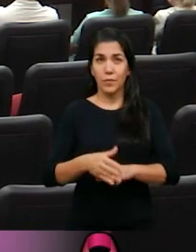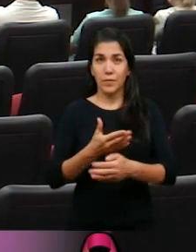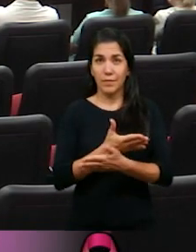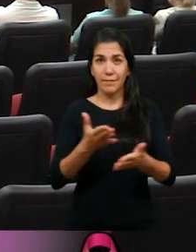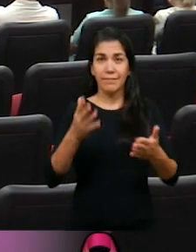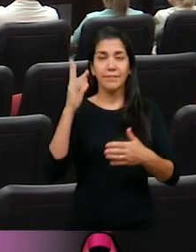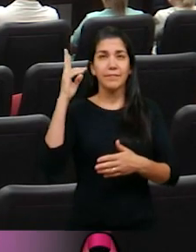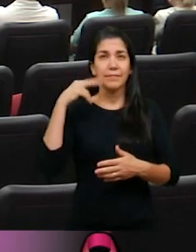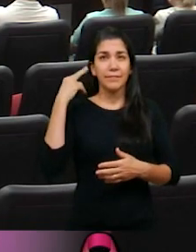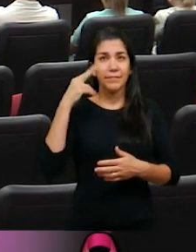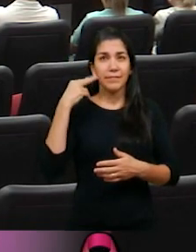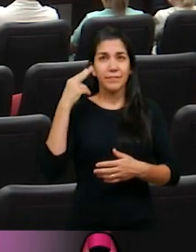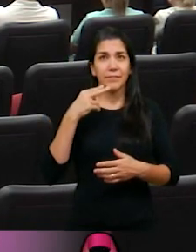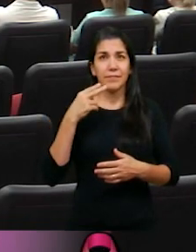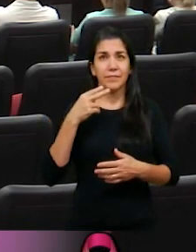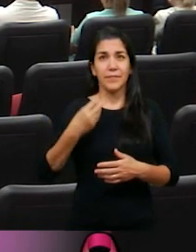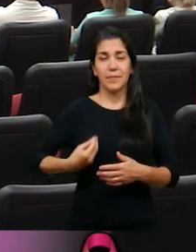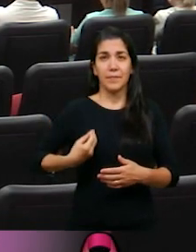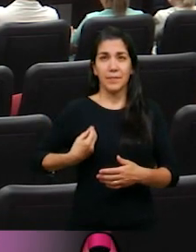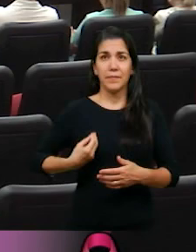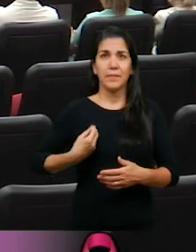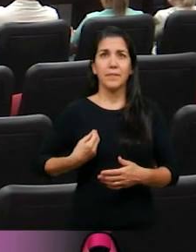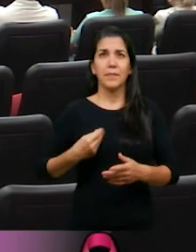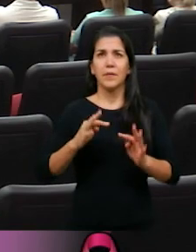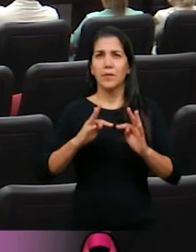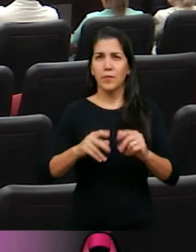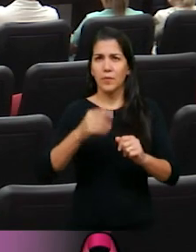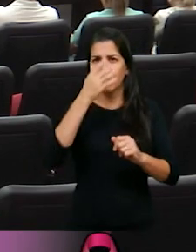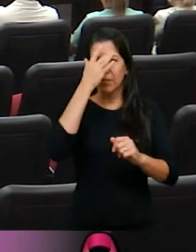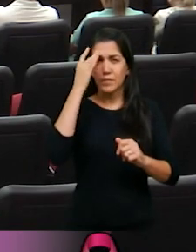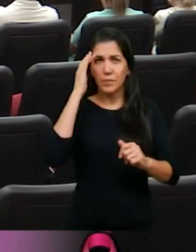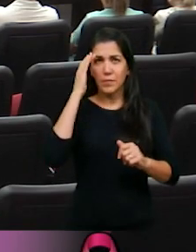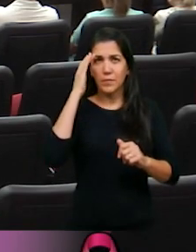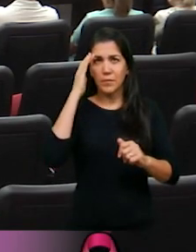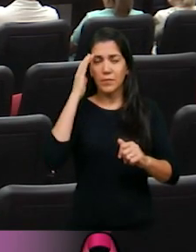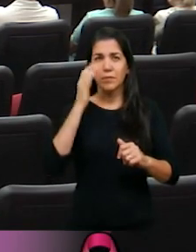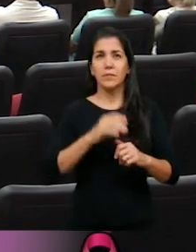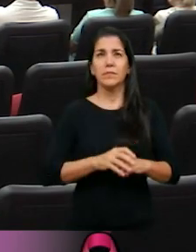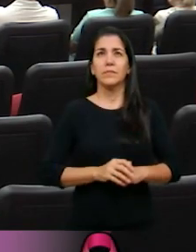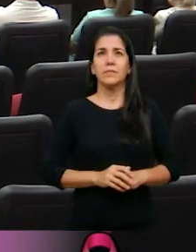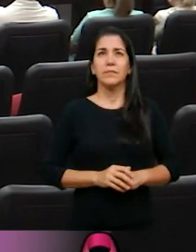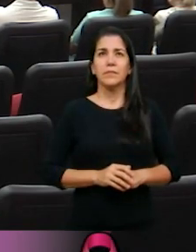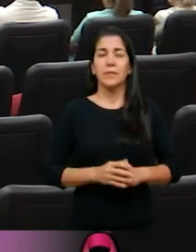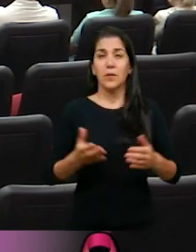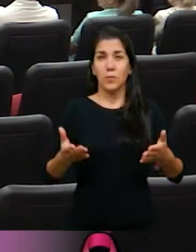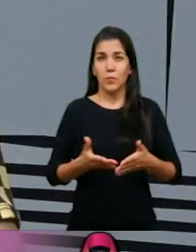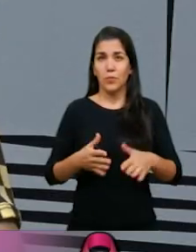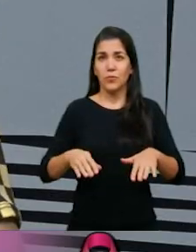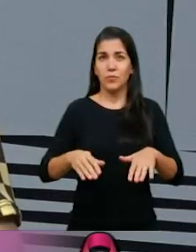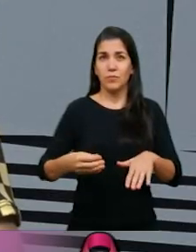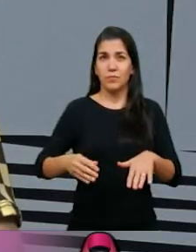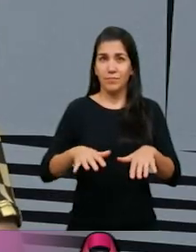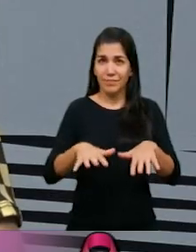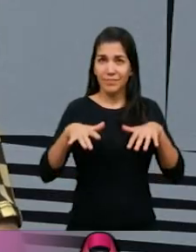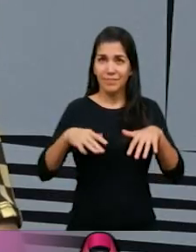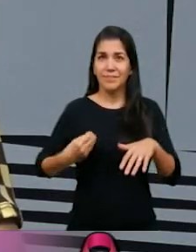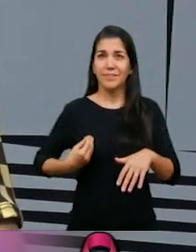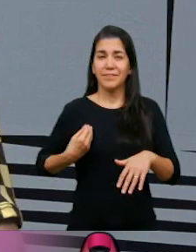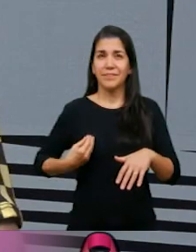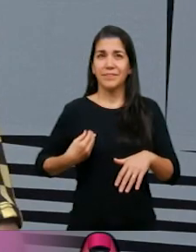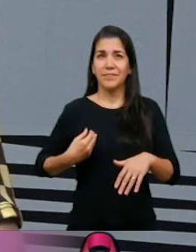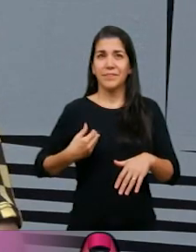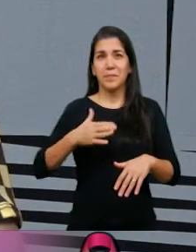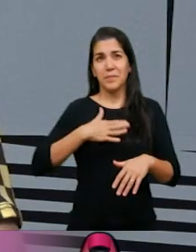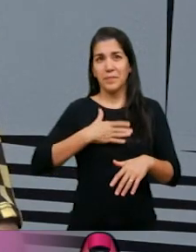colegas vereadores aqui presentes. Também o público, a todos que estão prestigiando a casa hoje. Vi a minha amiga Alessandra e seu